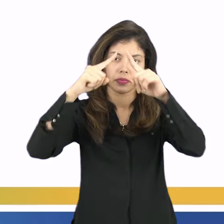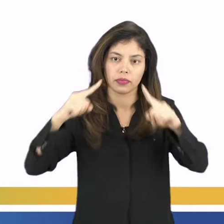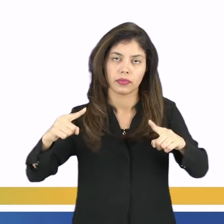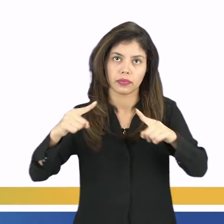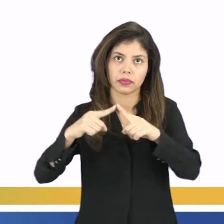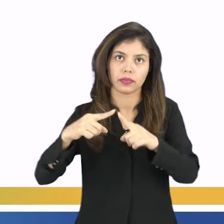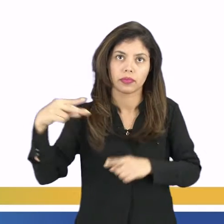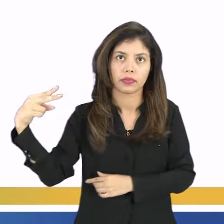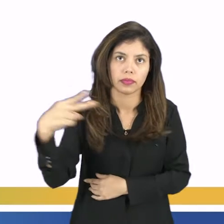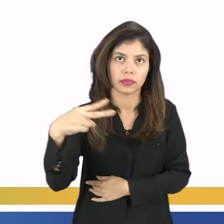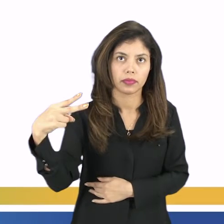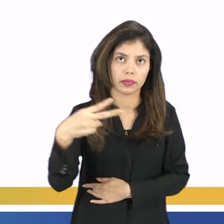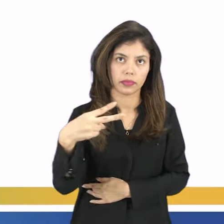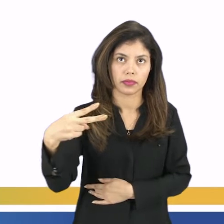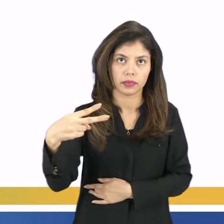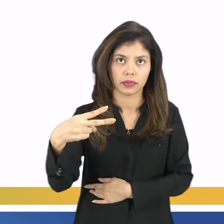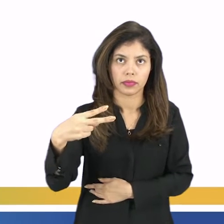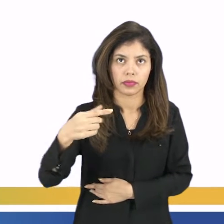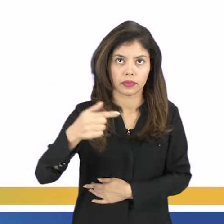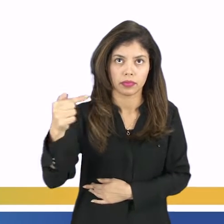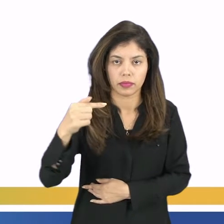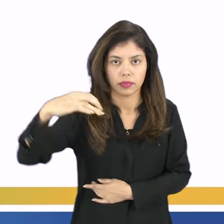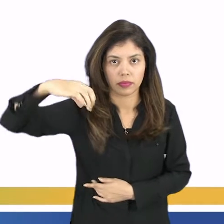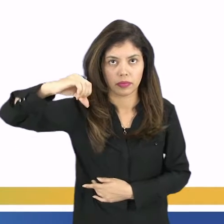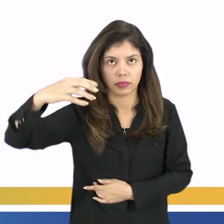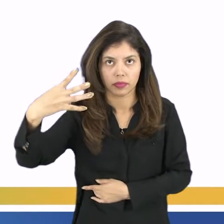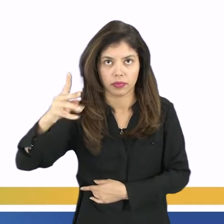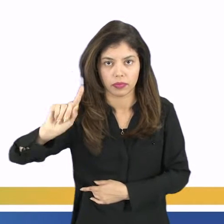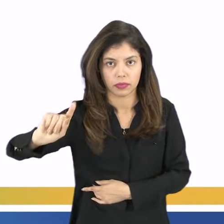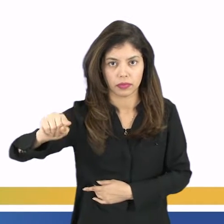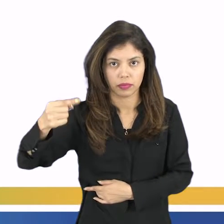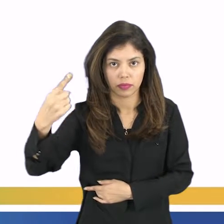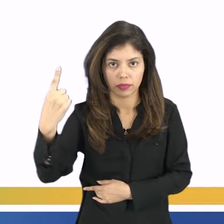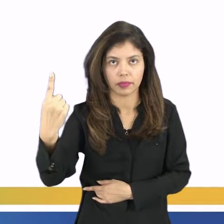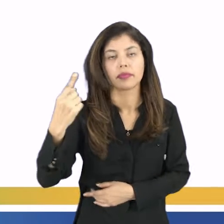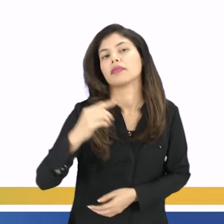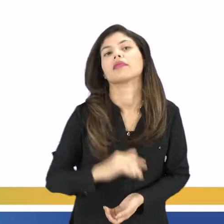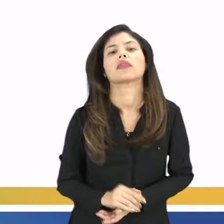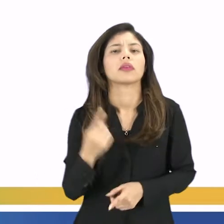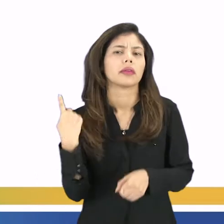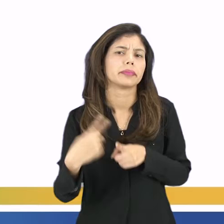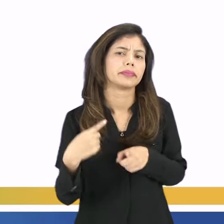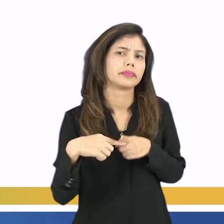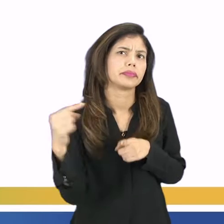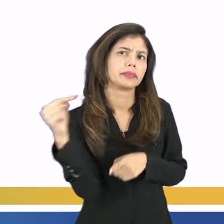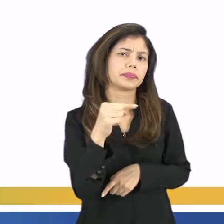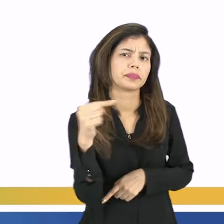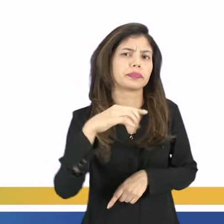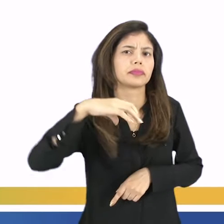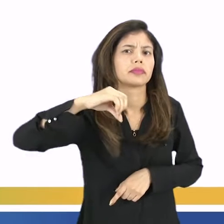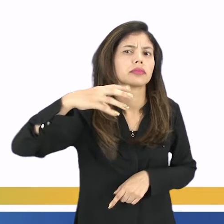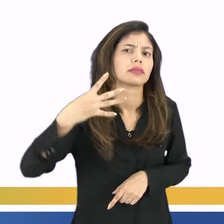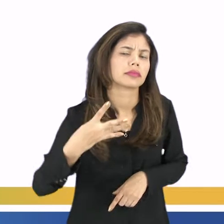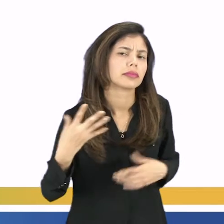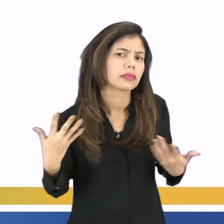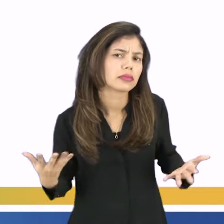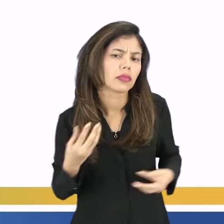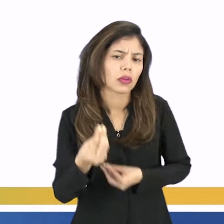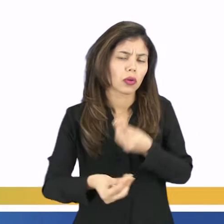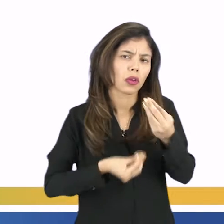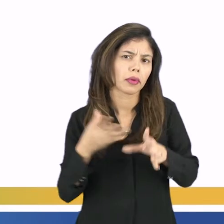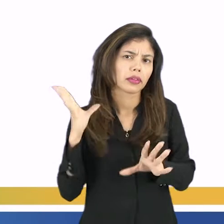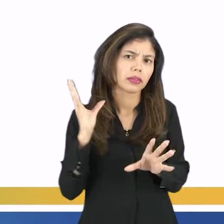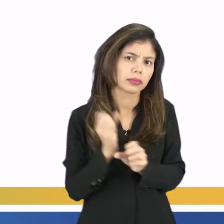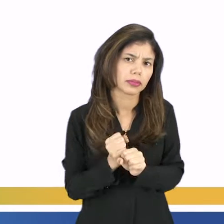dando então uma variação de entalpia de menos 94. Por que agora a entalpia dessa reação foi menos 94? Como